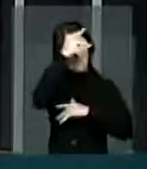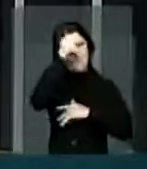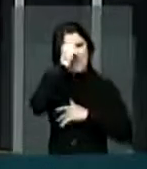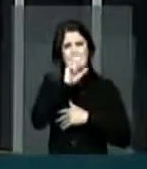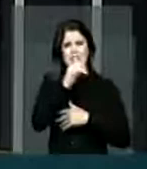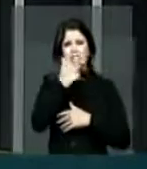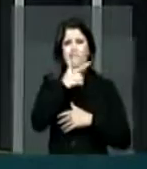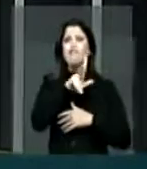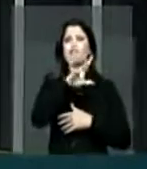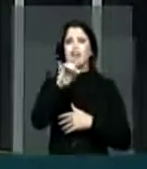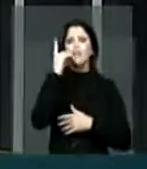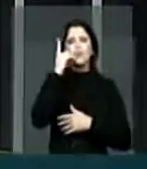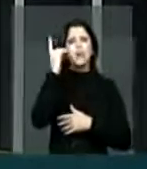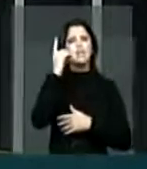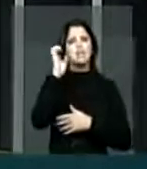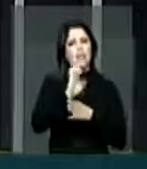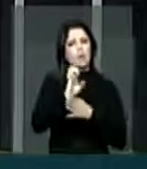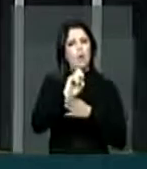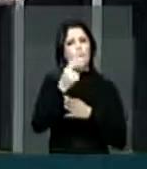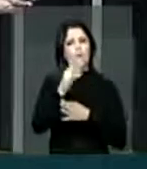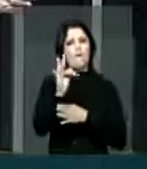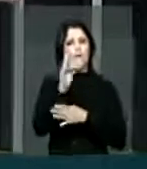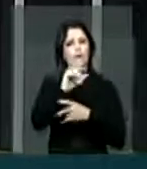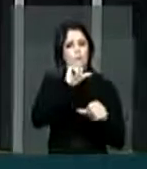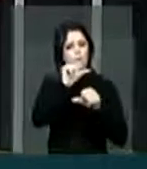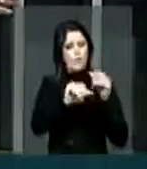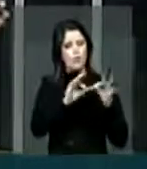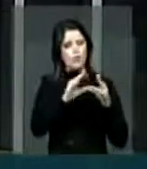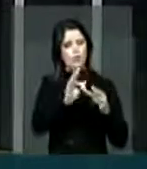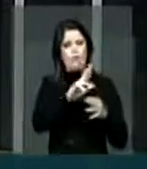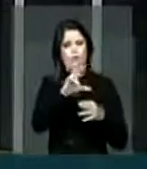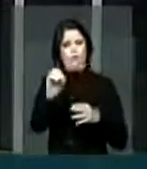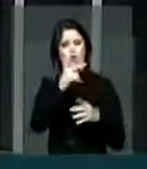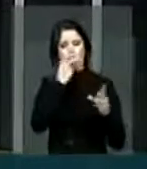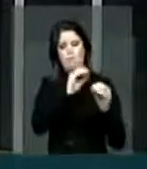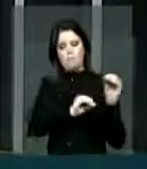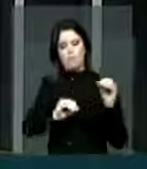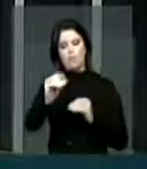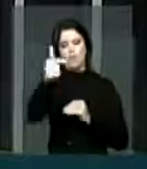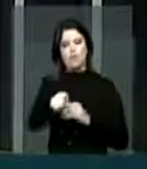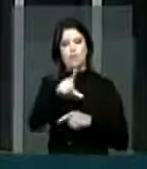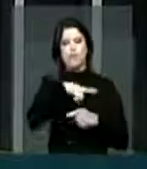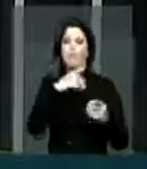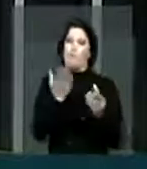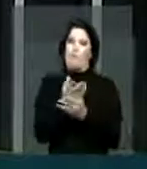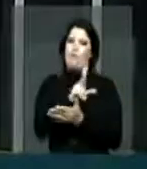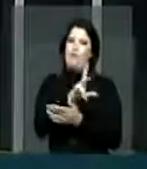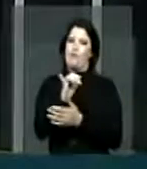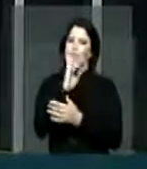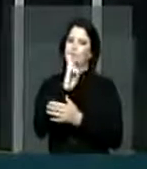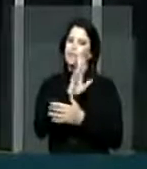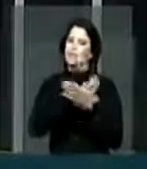se elegendo deputado estadual ou federal, modifica-se o fórum e, mais uma vez, os processos não são